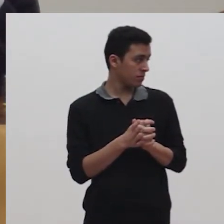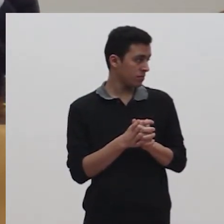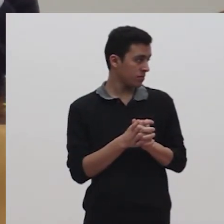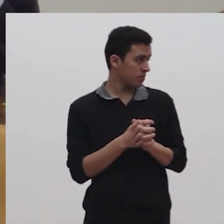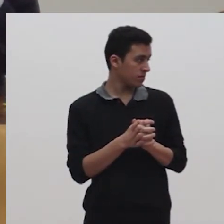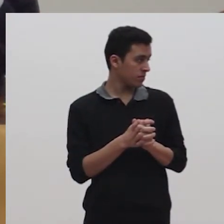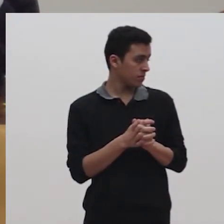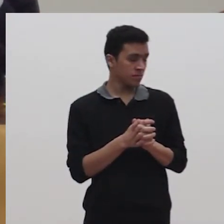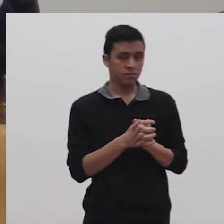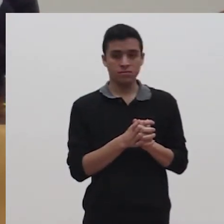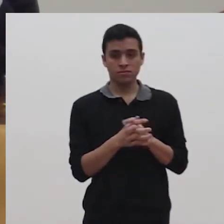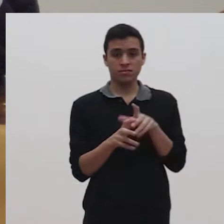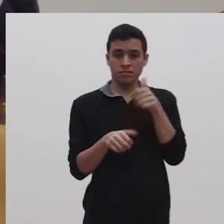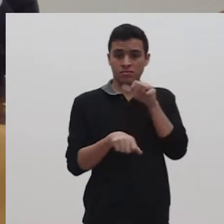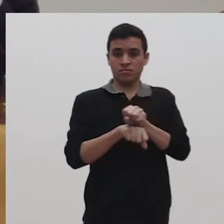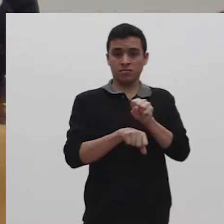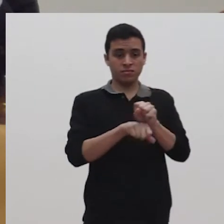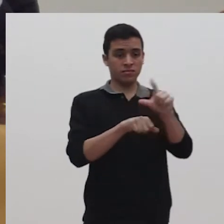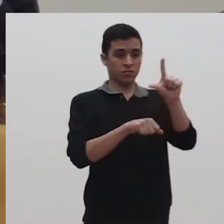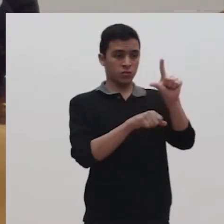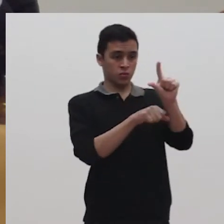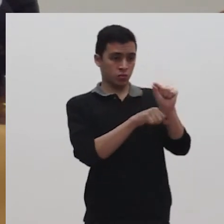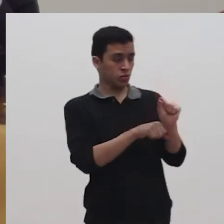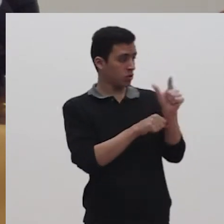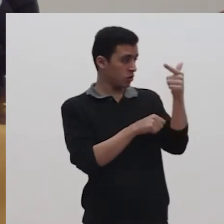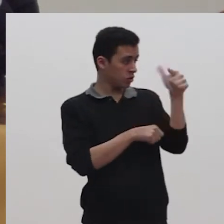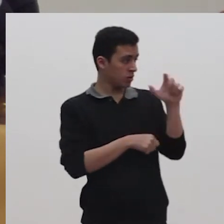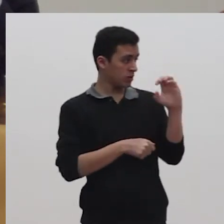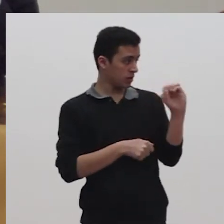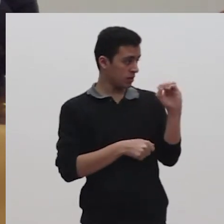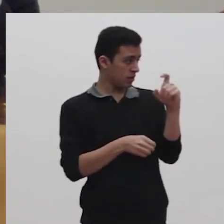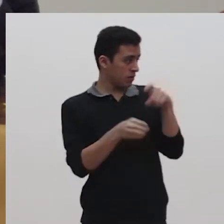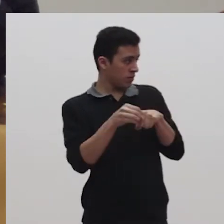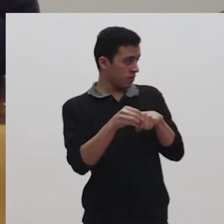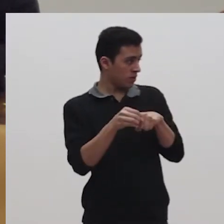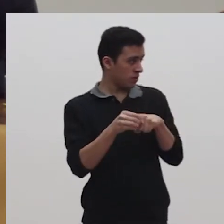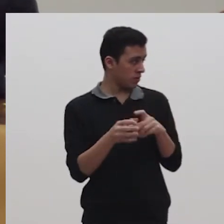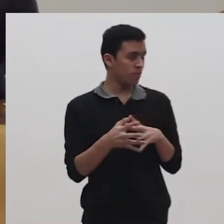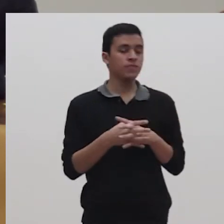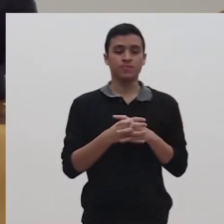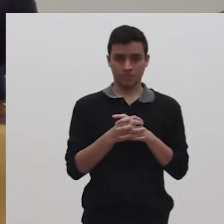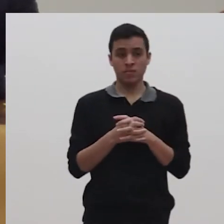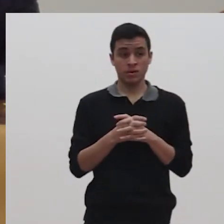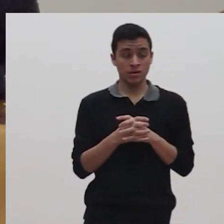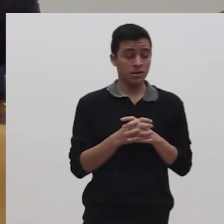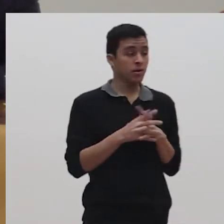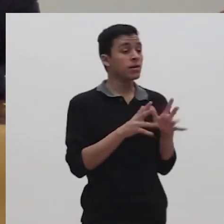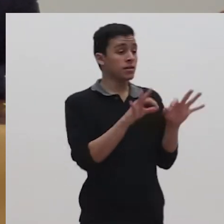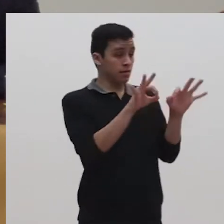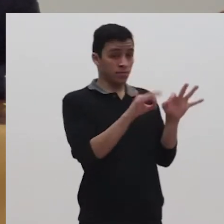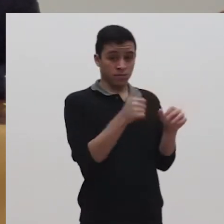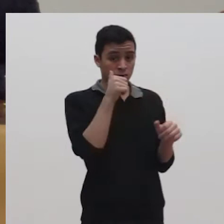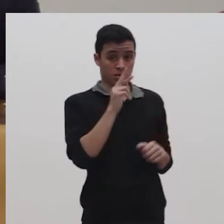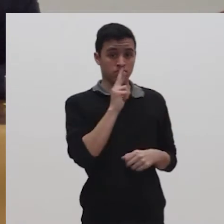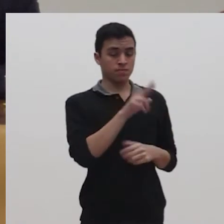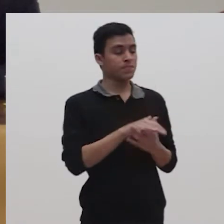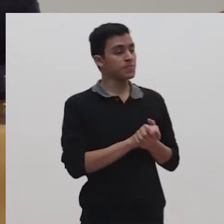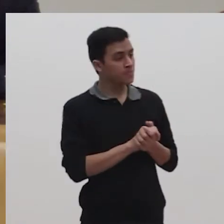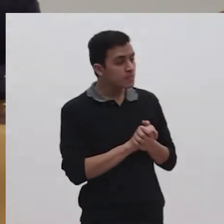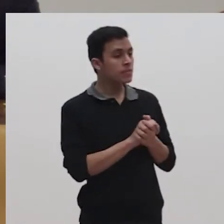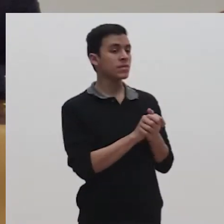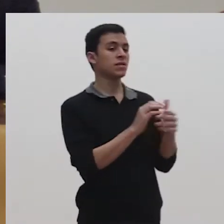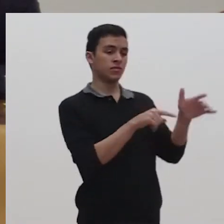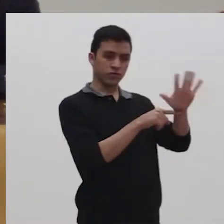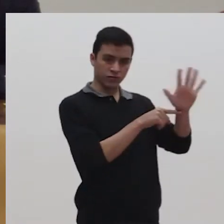É porque eu fiquei esperando que me... Zera o cronômetro e daí eles falam. Então, exatamente no vídeo